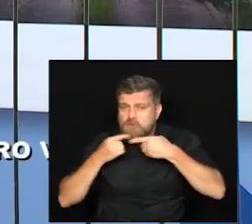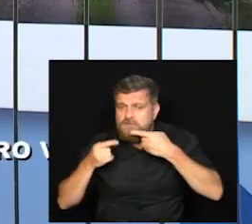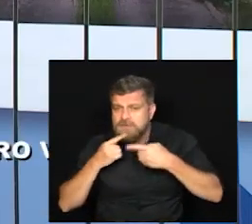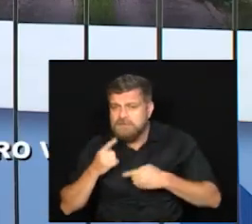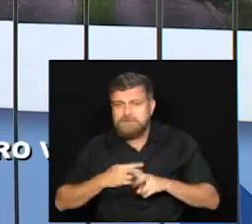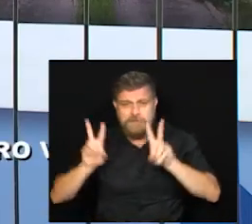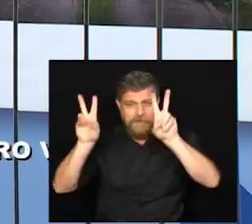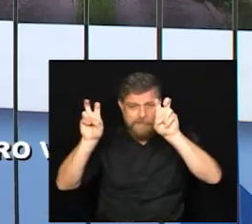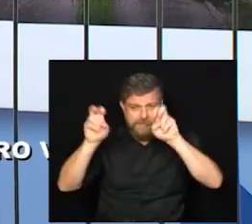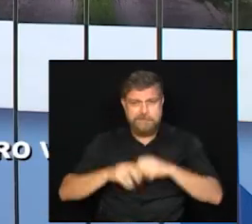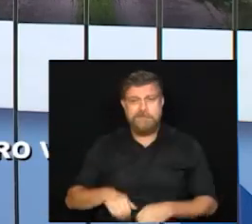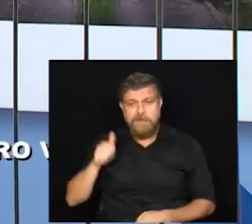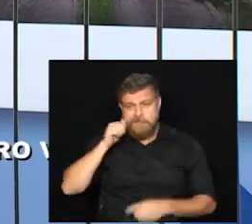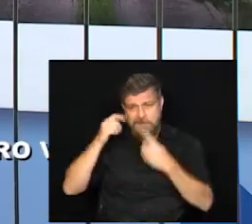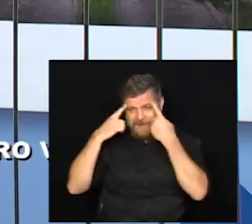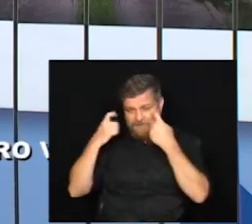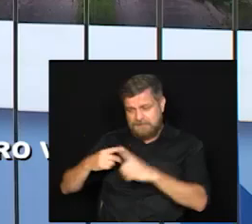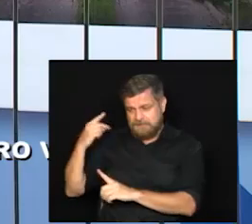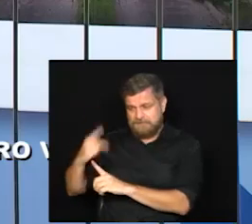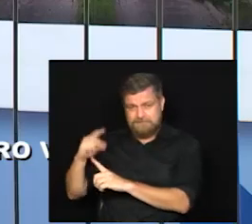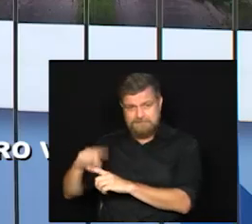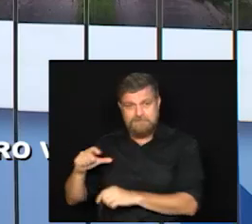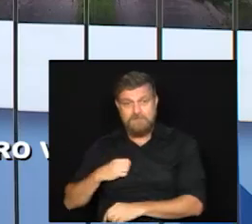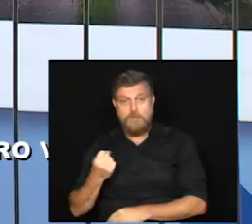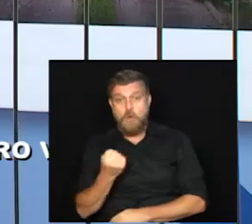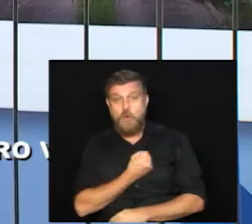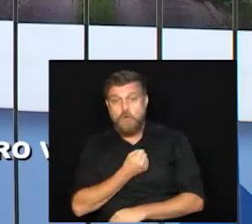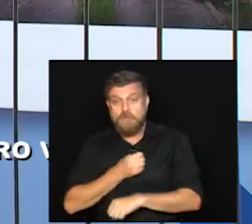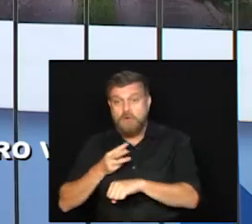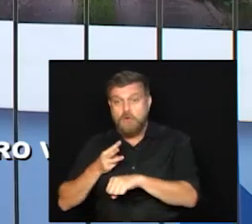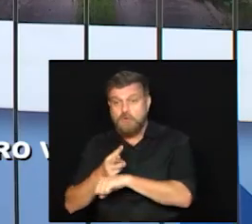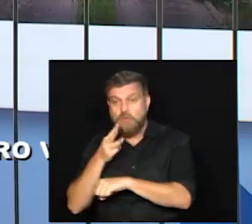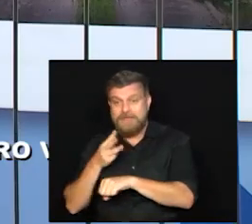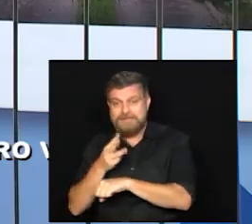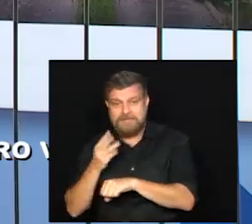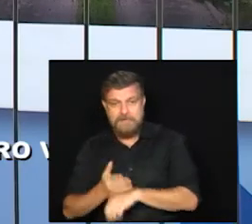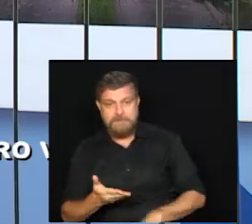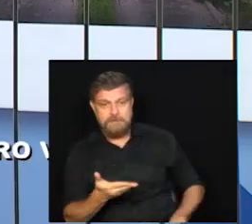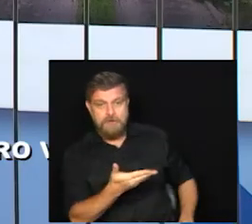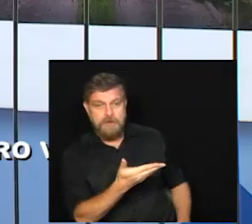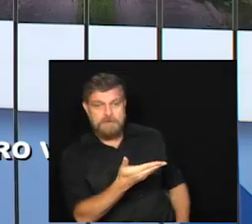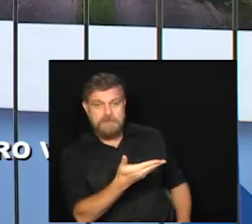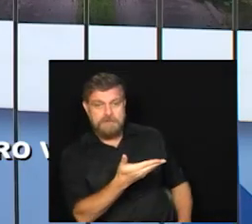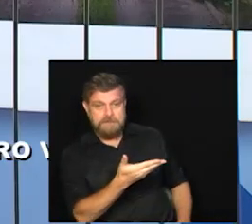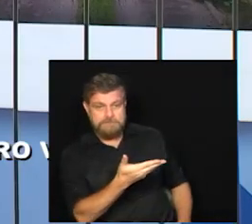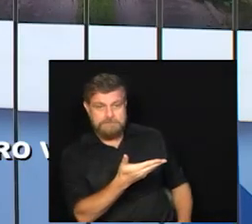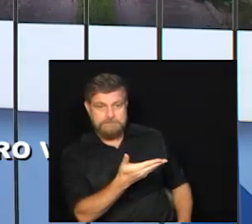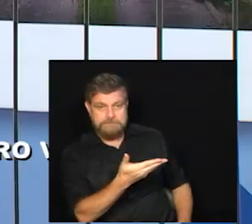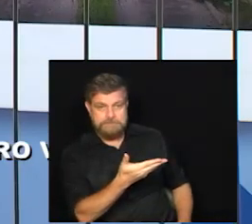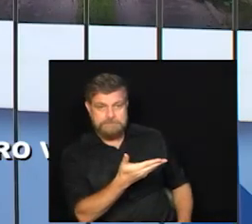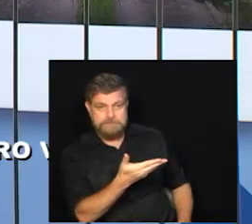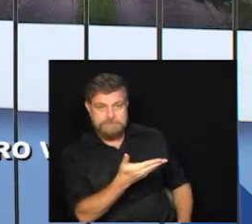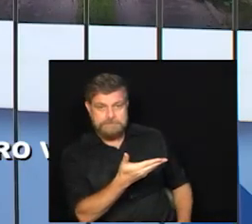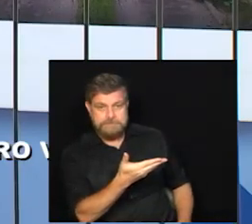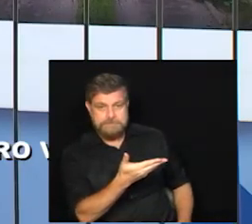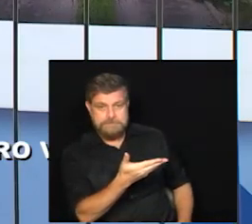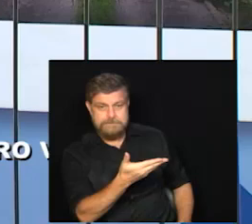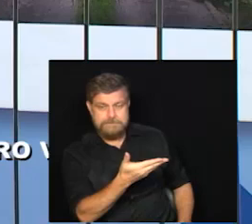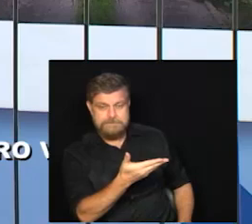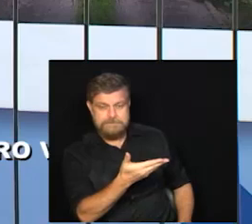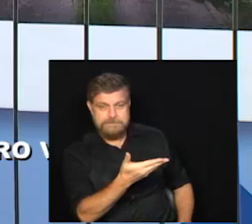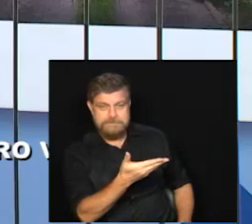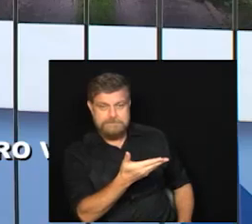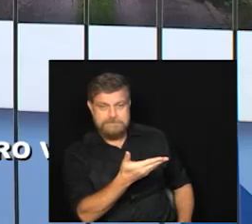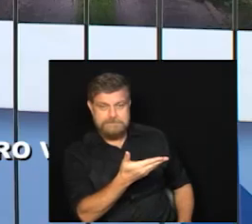a questão da violência doméstica. O WhatsApp é o 19 98 292 3927,